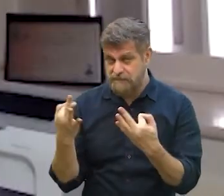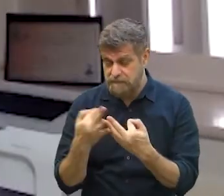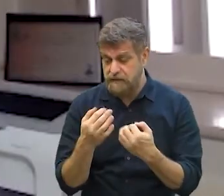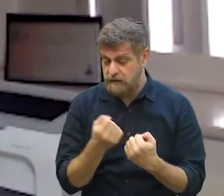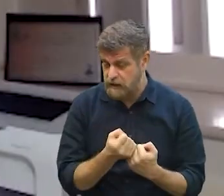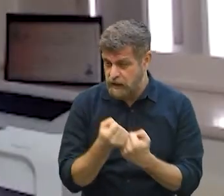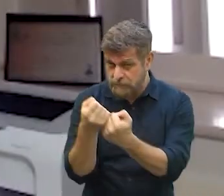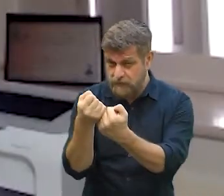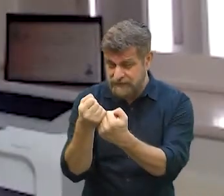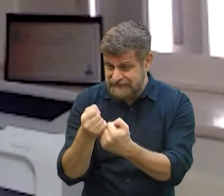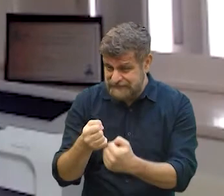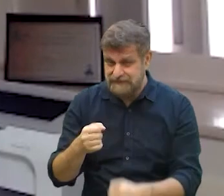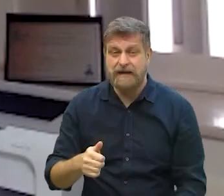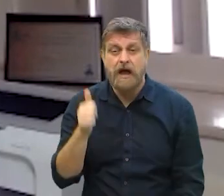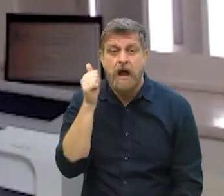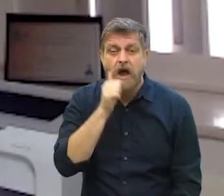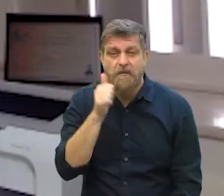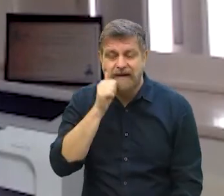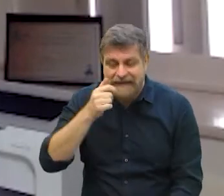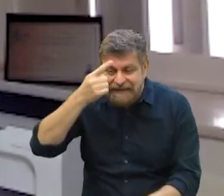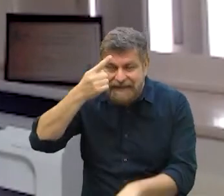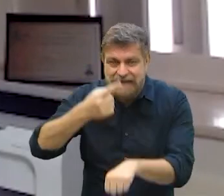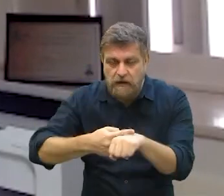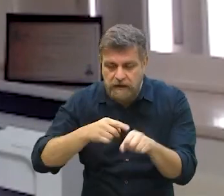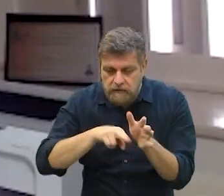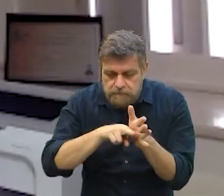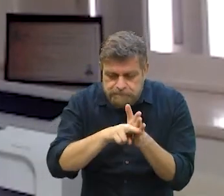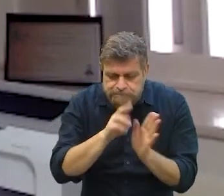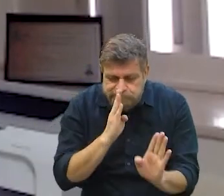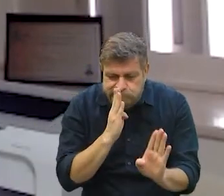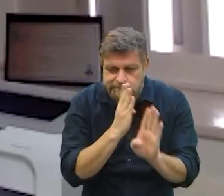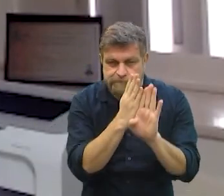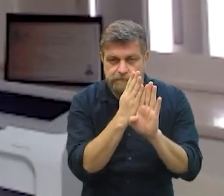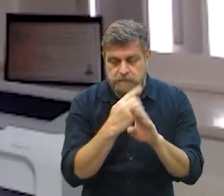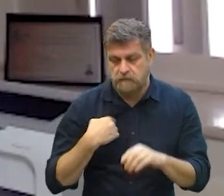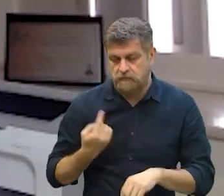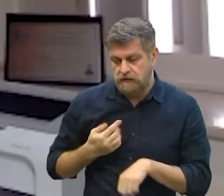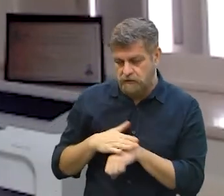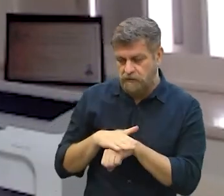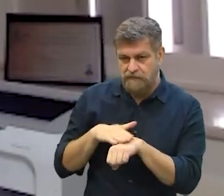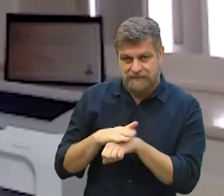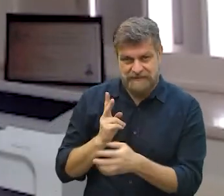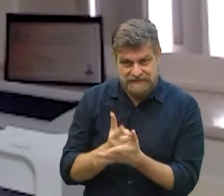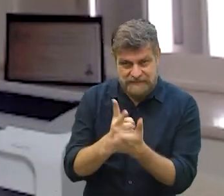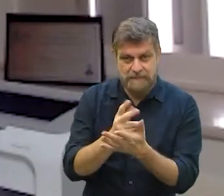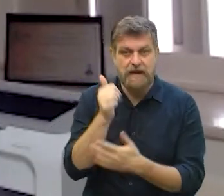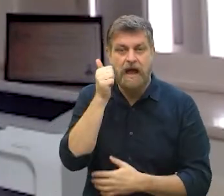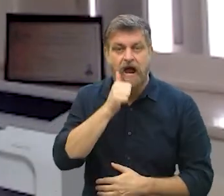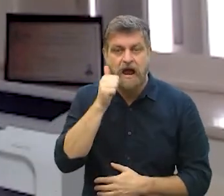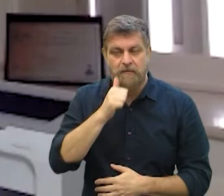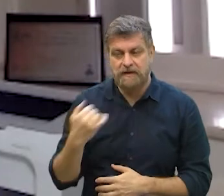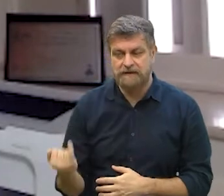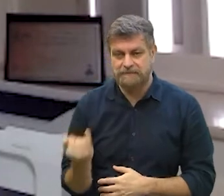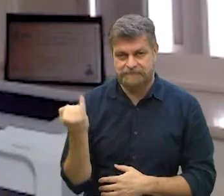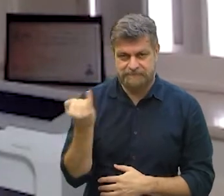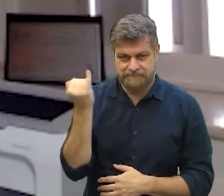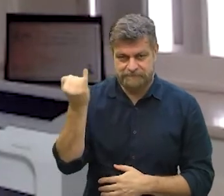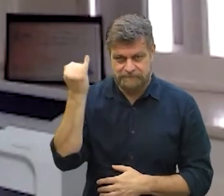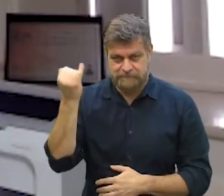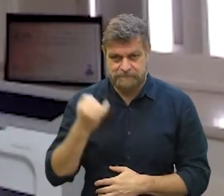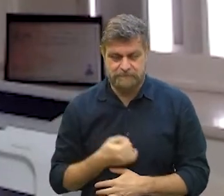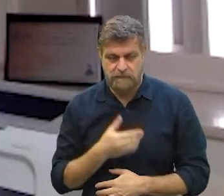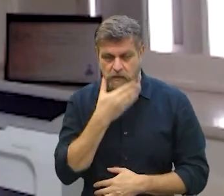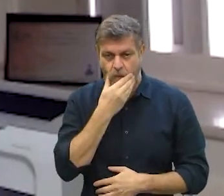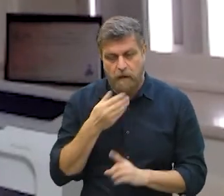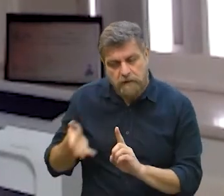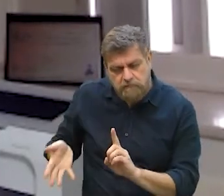família, o apoio da família, desde das mulheres no momento do seu diagnóstico, a gente sempre comenta isso, né? Que as mulheres são importantes